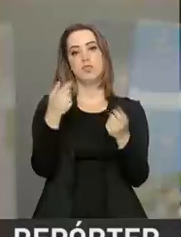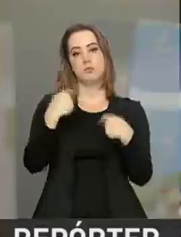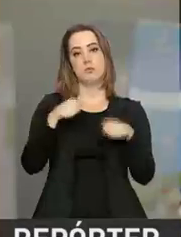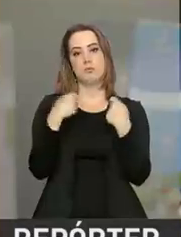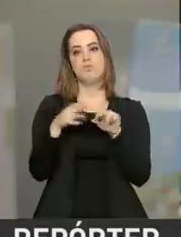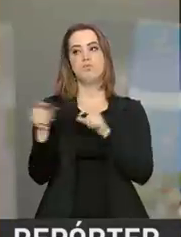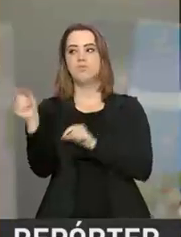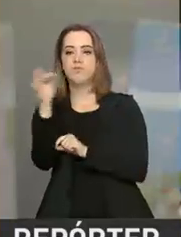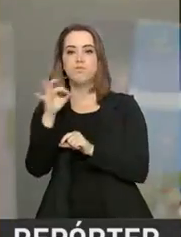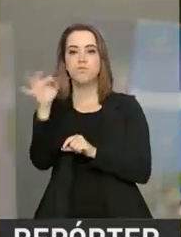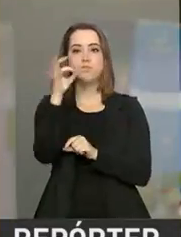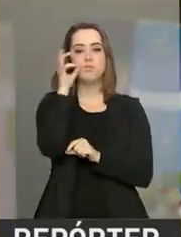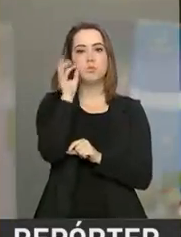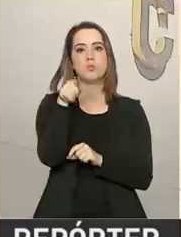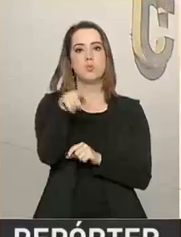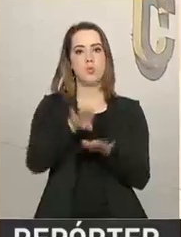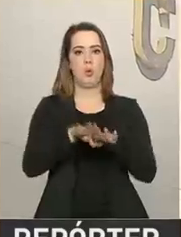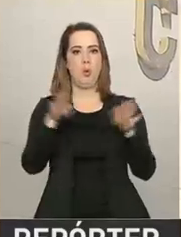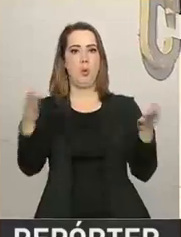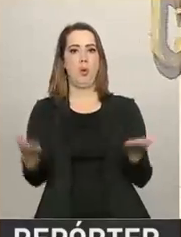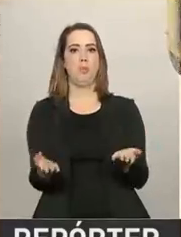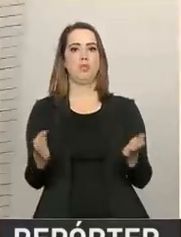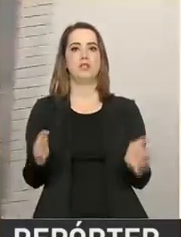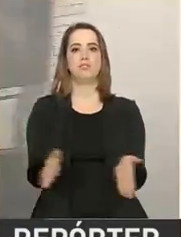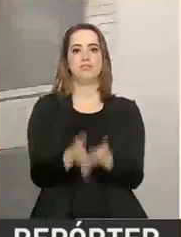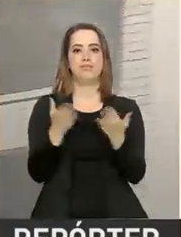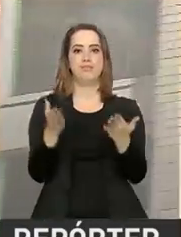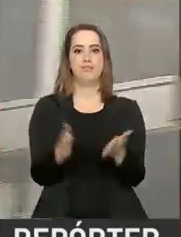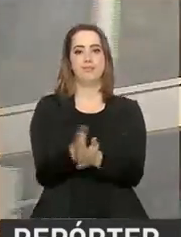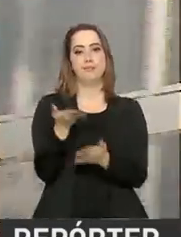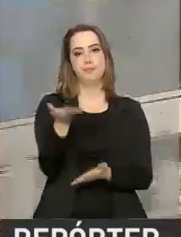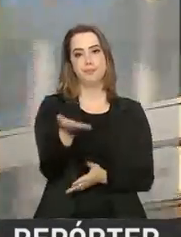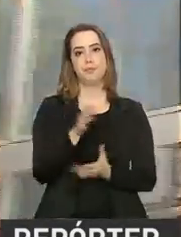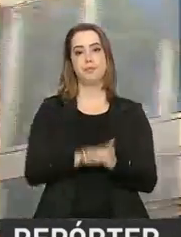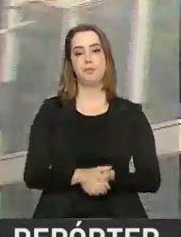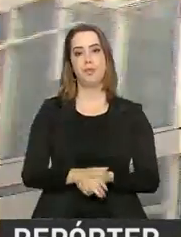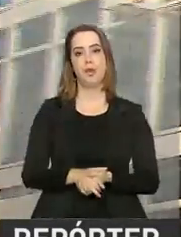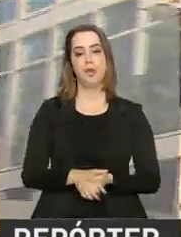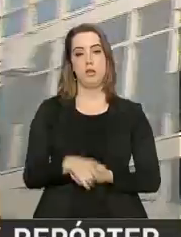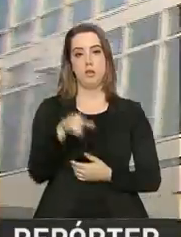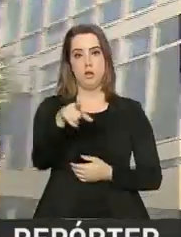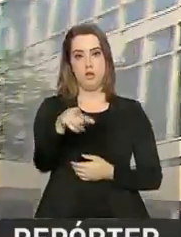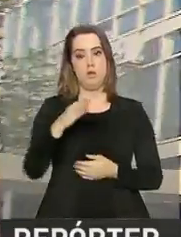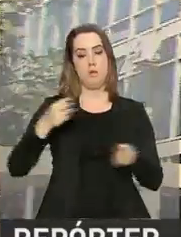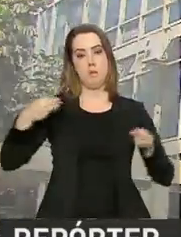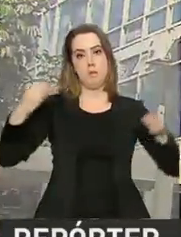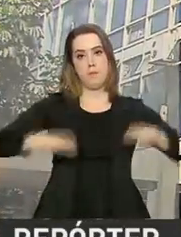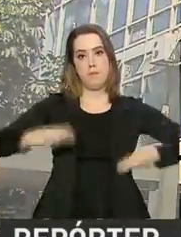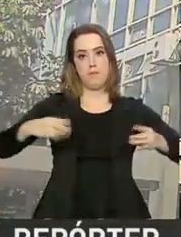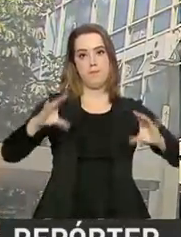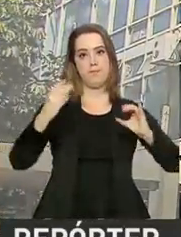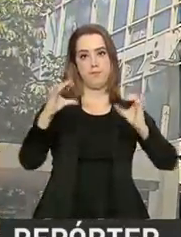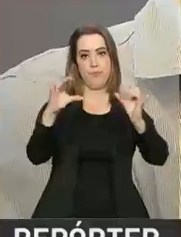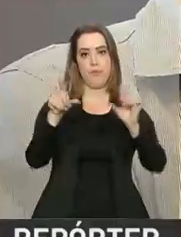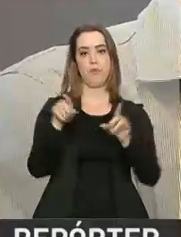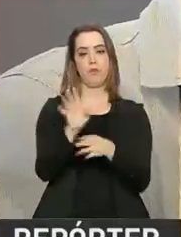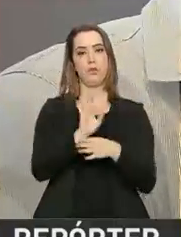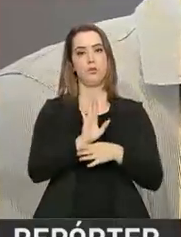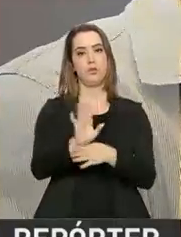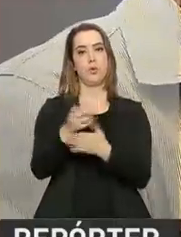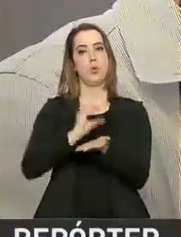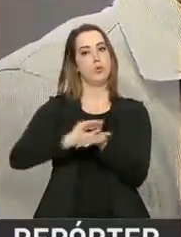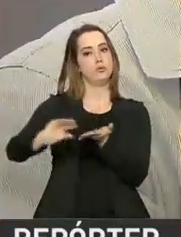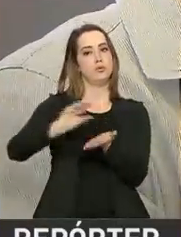é é uma mesa bem pobre o ministério da Ciência Tecnologia inovação e comunicação investiu 4 bilhões